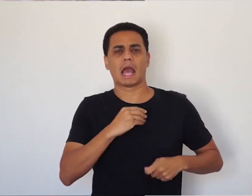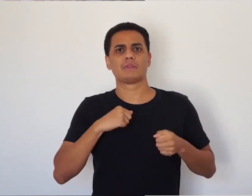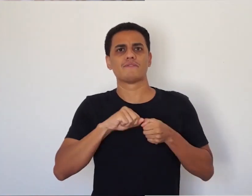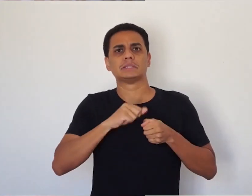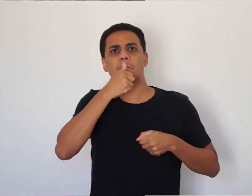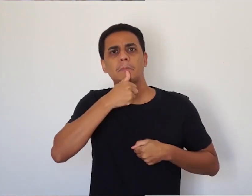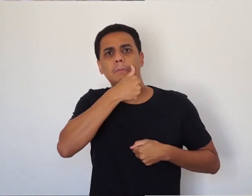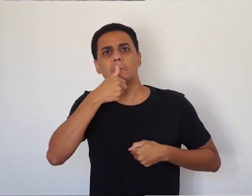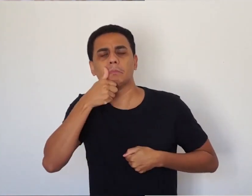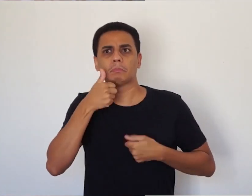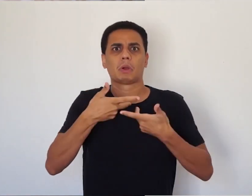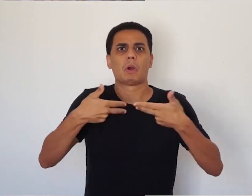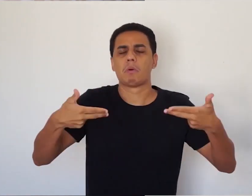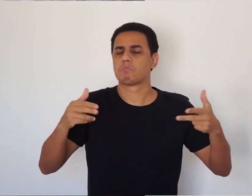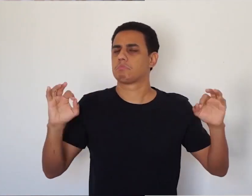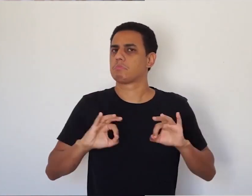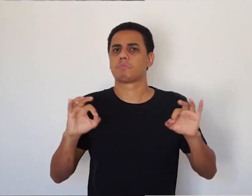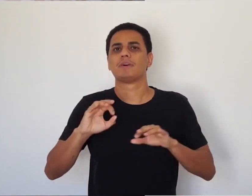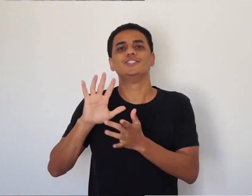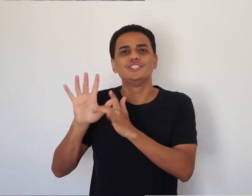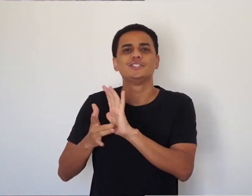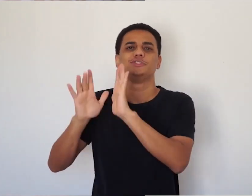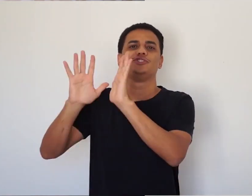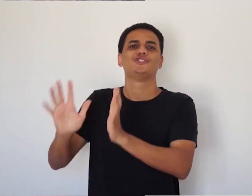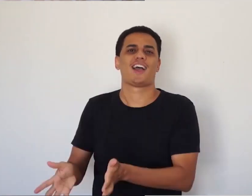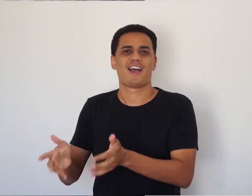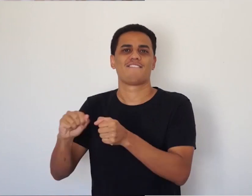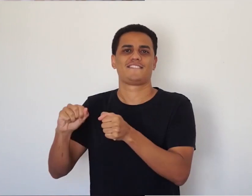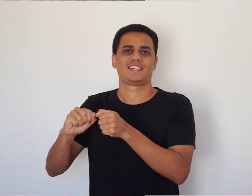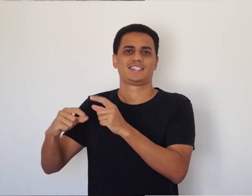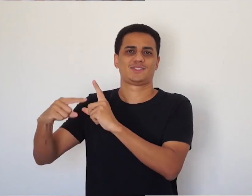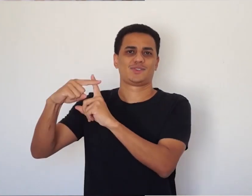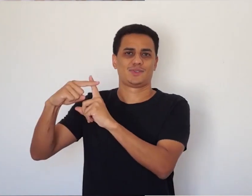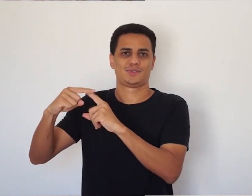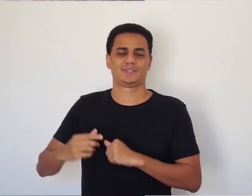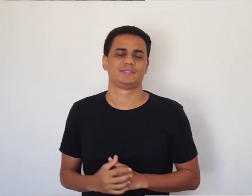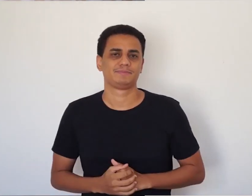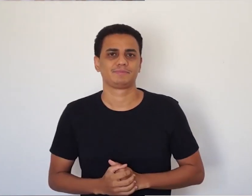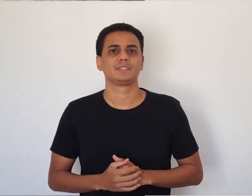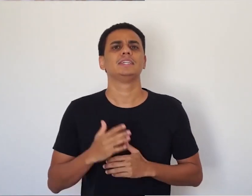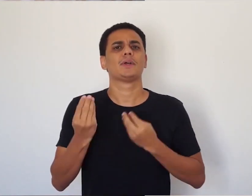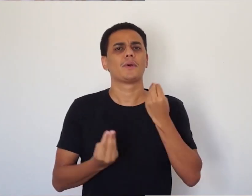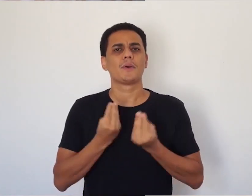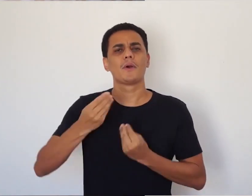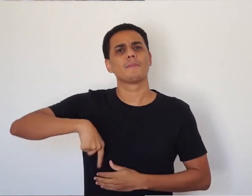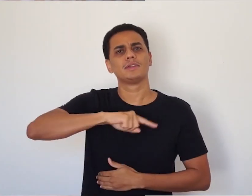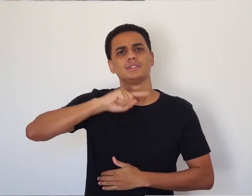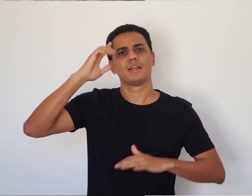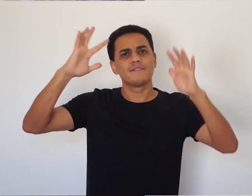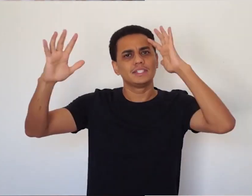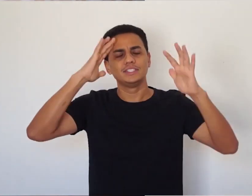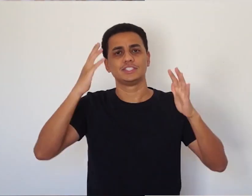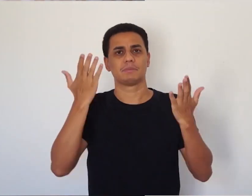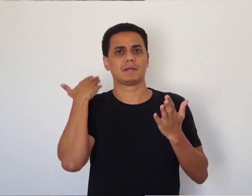dos meus pecados, nem você, mas Jesus pagou na cruz. E é tão tremendo pensar que